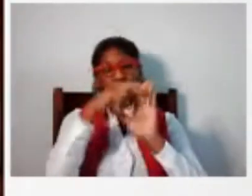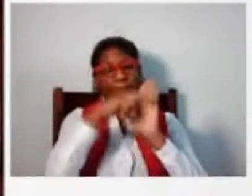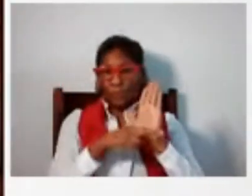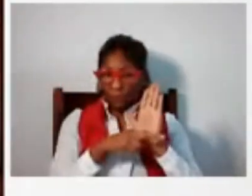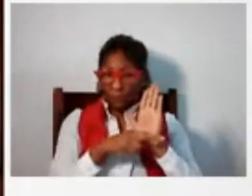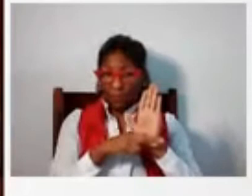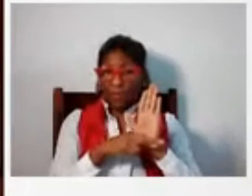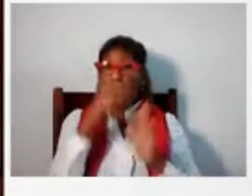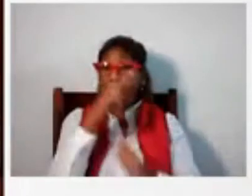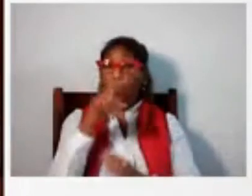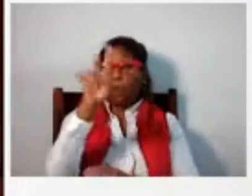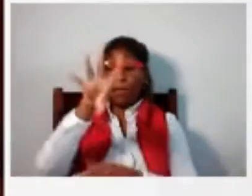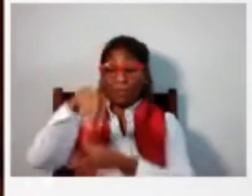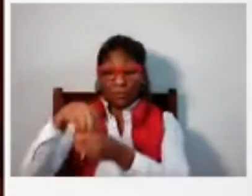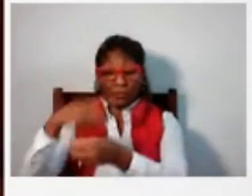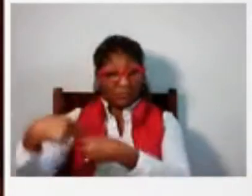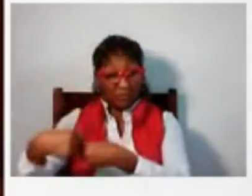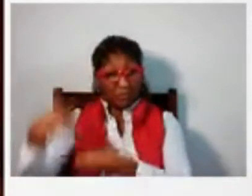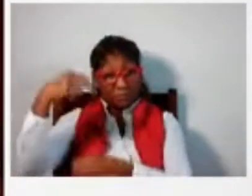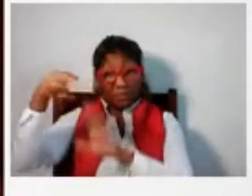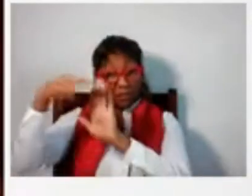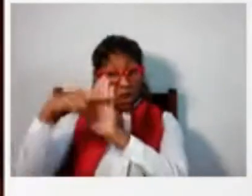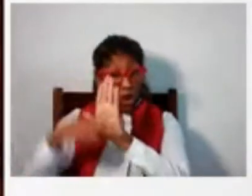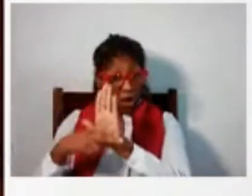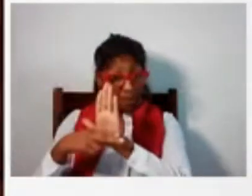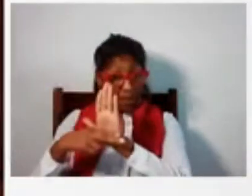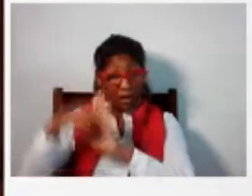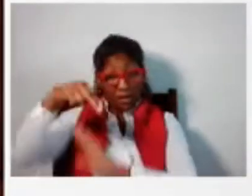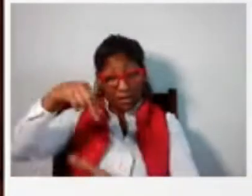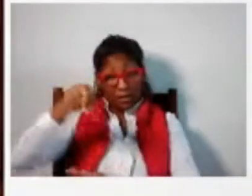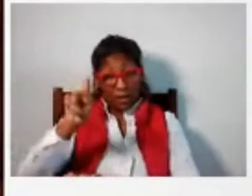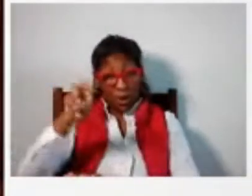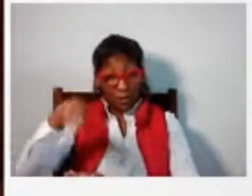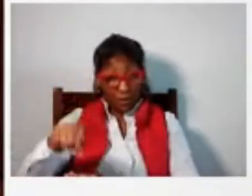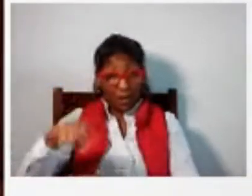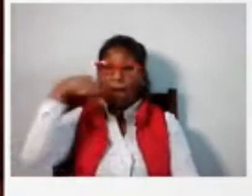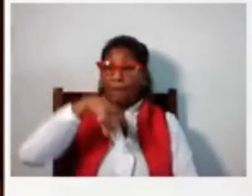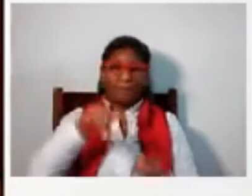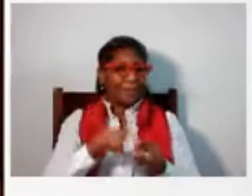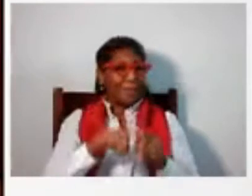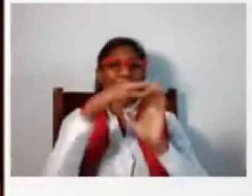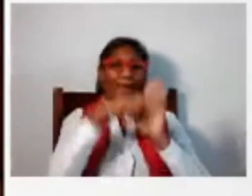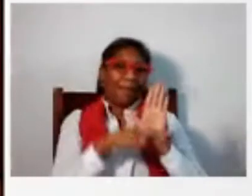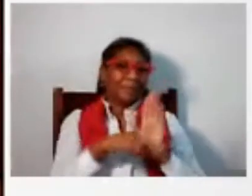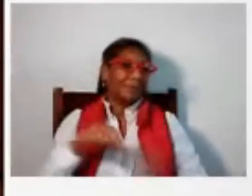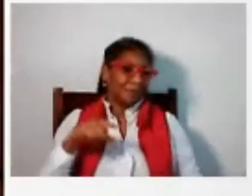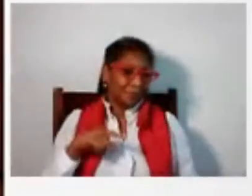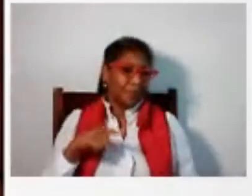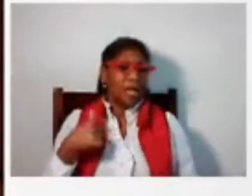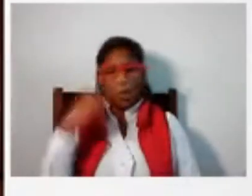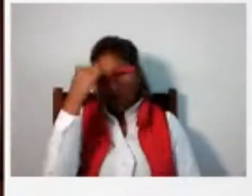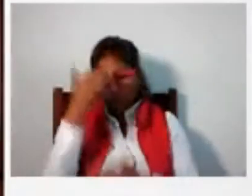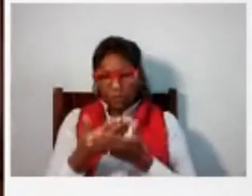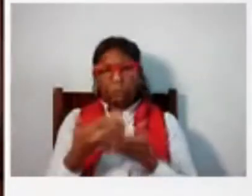normas dos seus munícipes, né, das pessoas da sua cidade. Por isso, eu tenho a confiança no diálogo, nós estamos